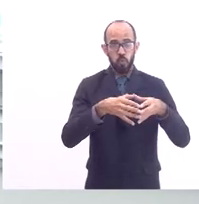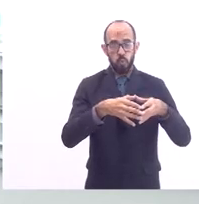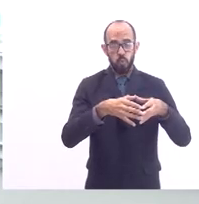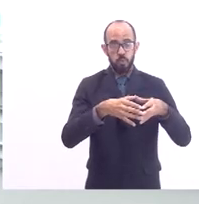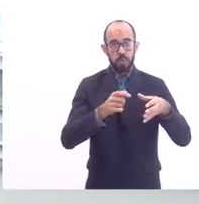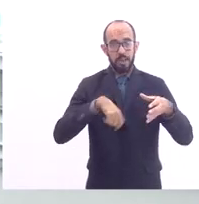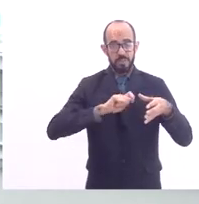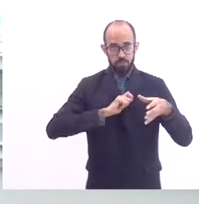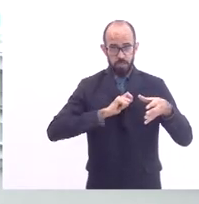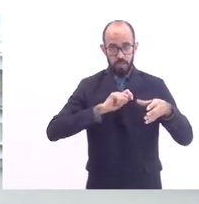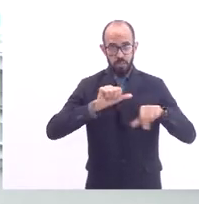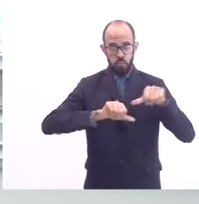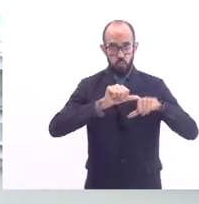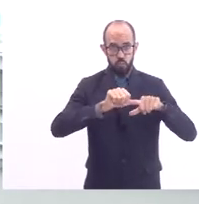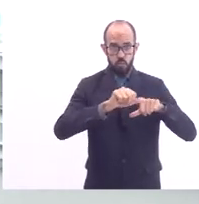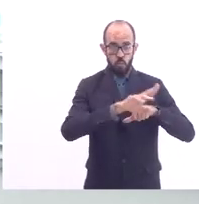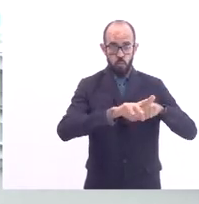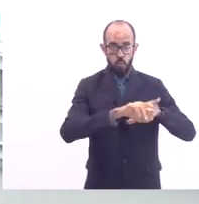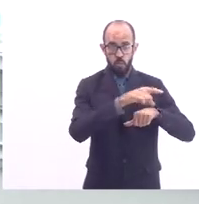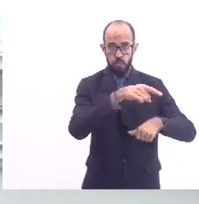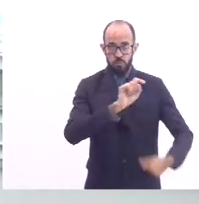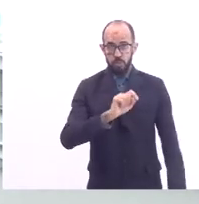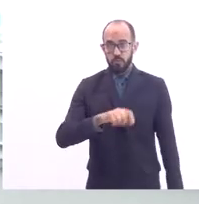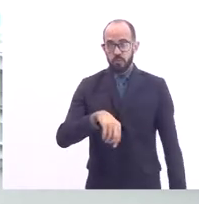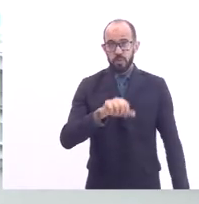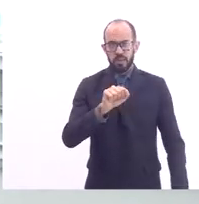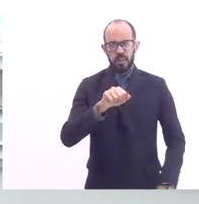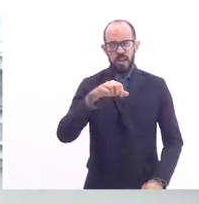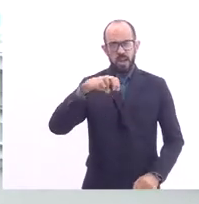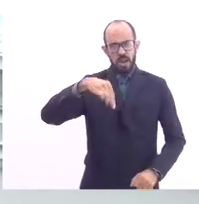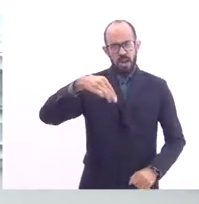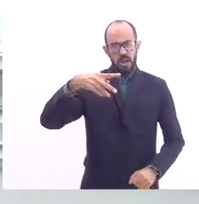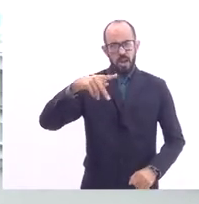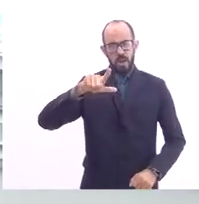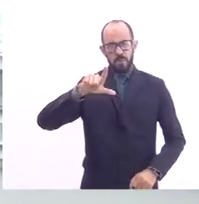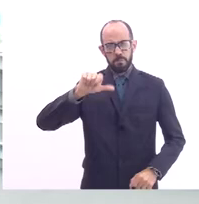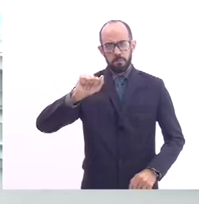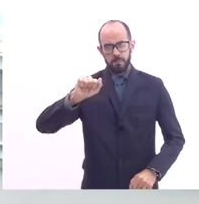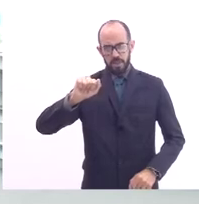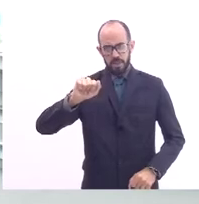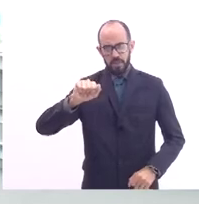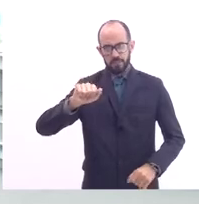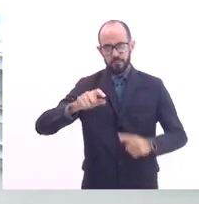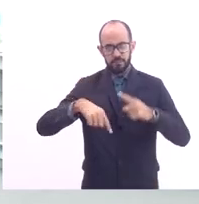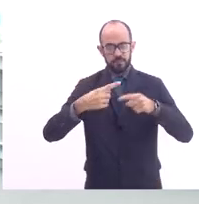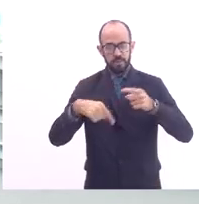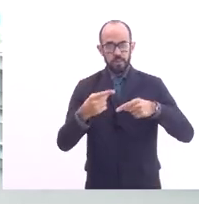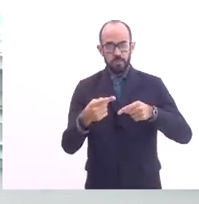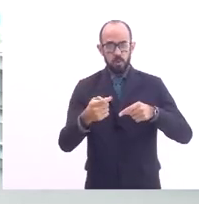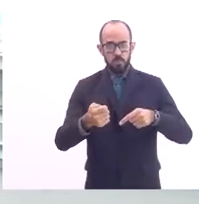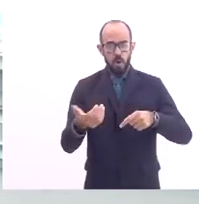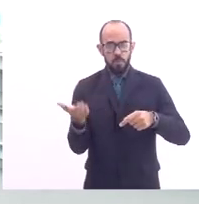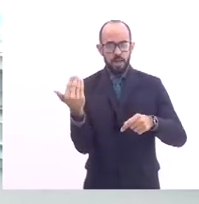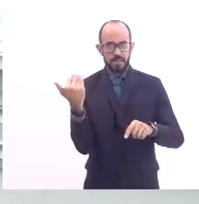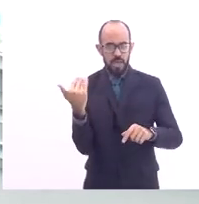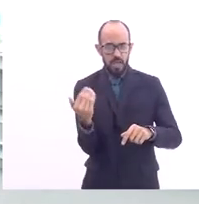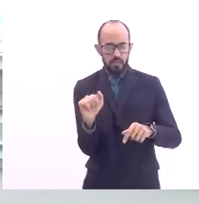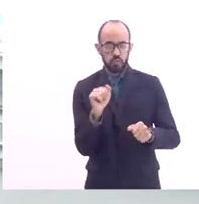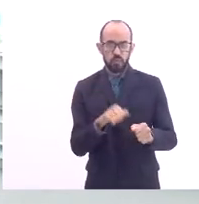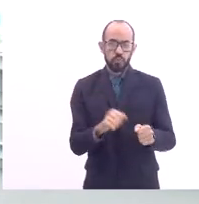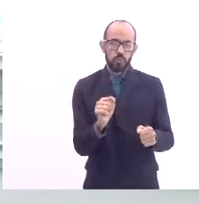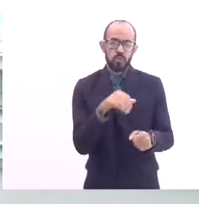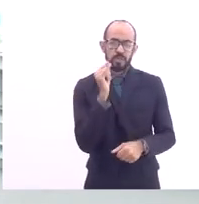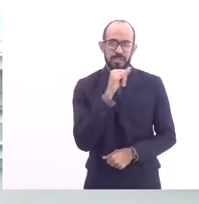muda o nome passa para Ampla, se não me engano, era o grupo Endesa, e, recentemente, vai para a mão